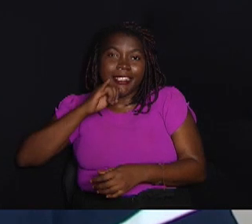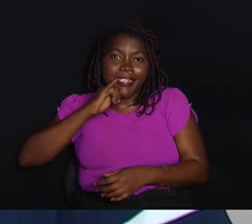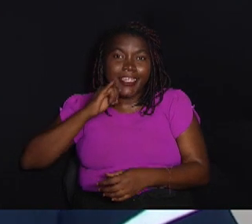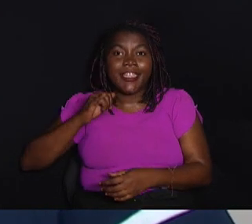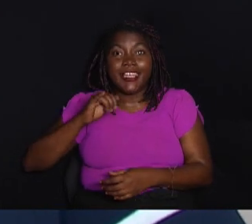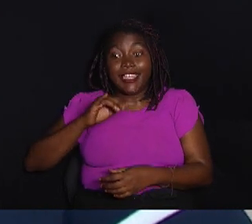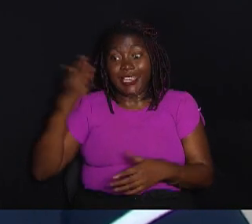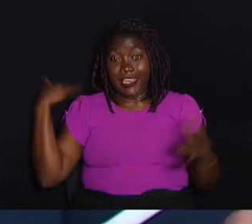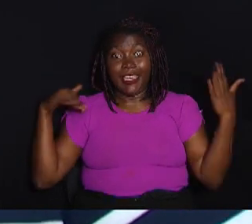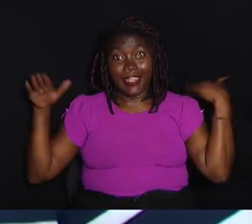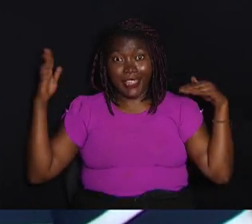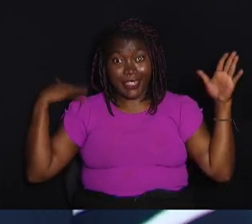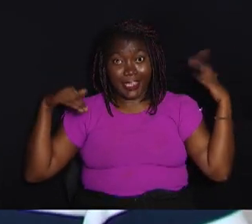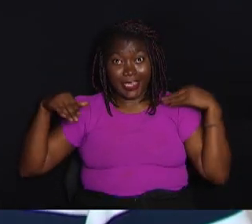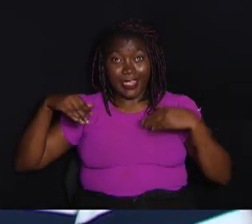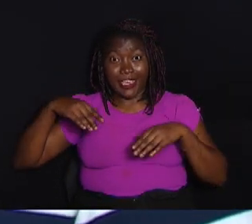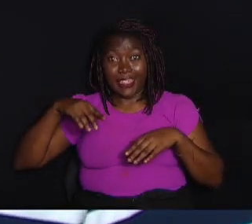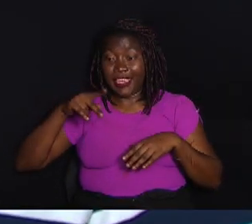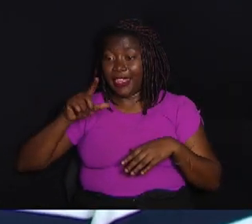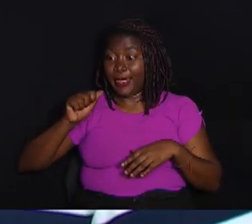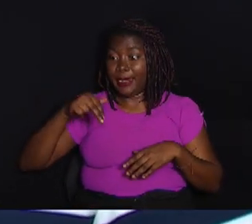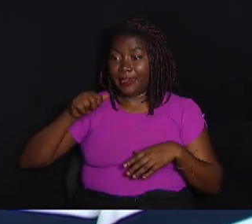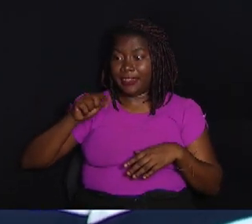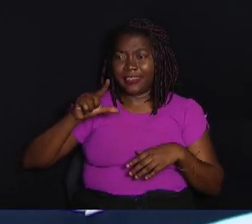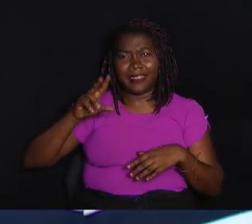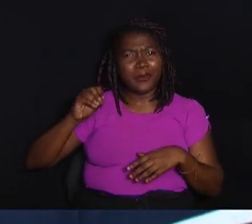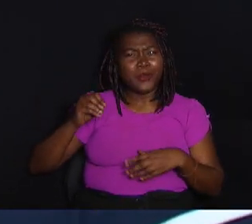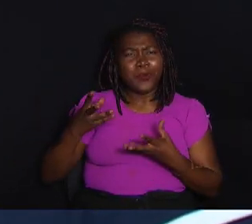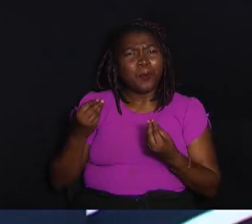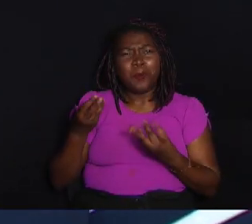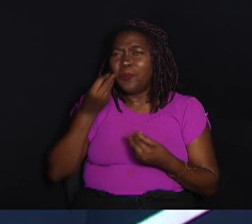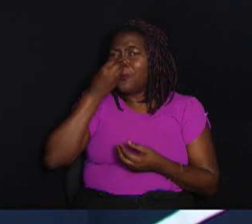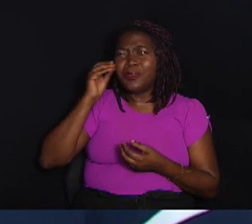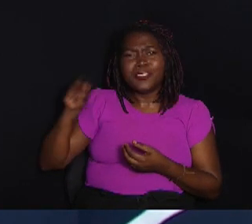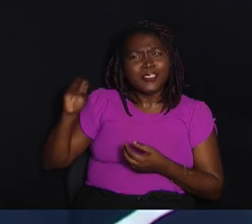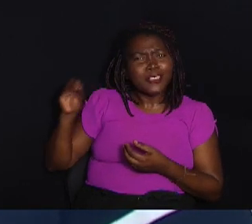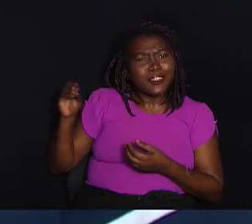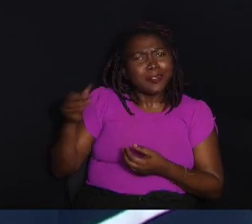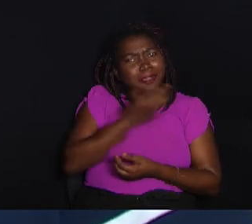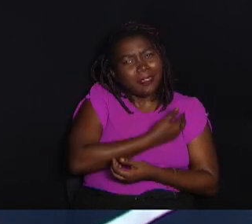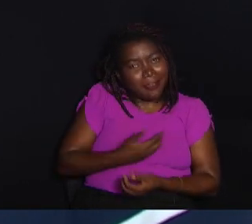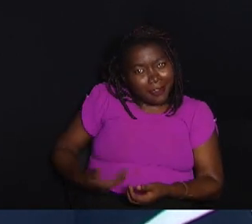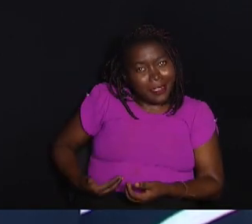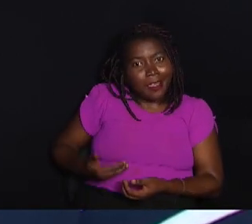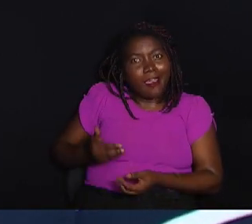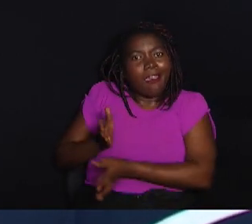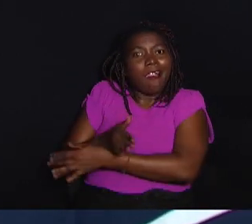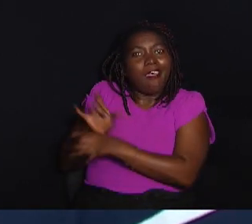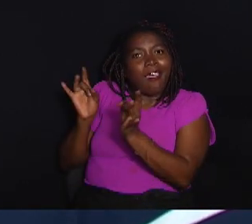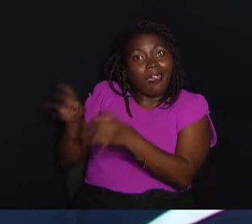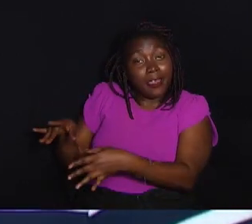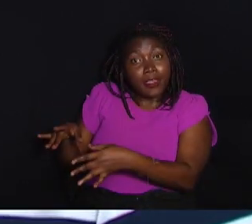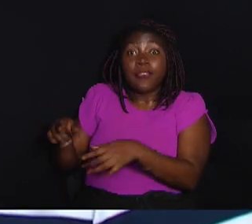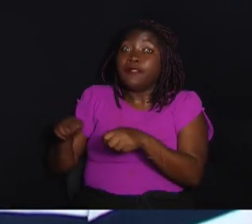Viracopos que é um bairro muito esquecido pelo poder público eh está completamente abandonada nós fizemos uma emenda no sentido de revitalizar a